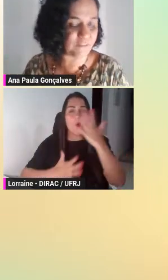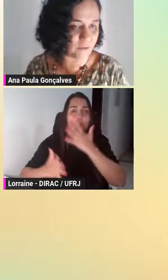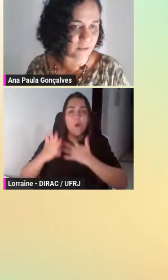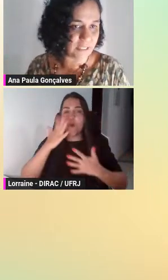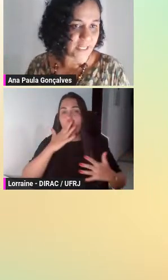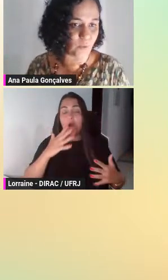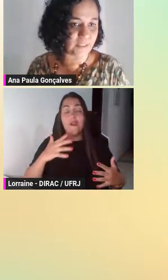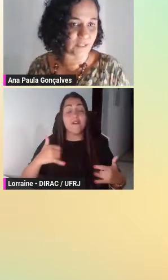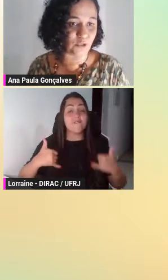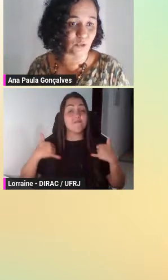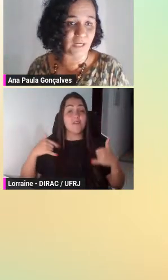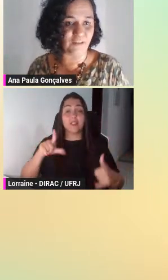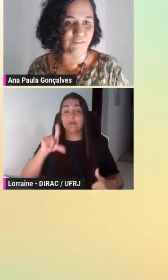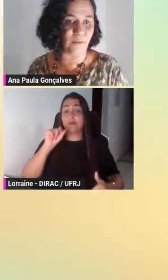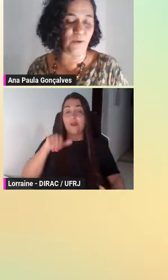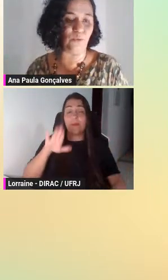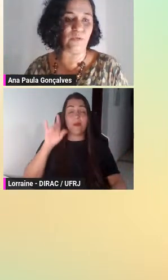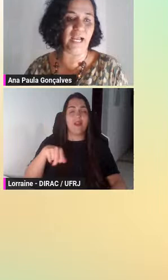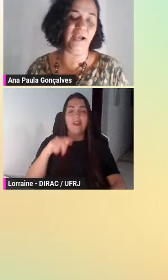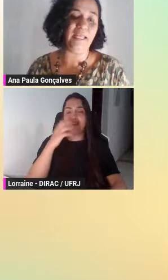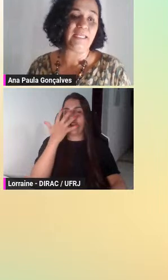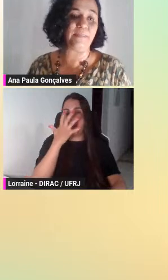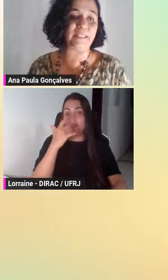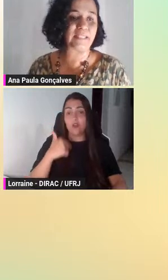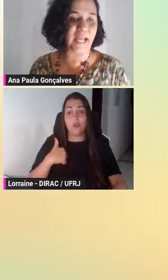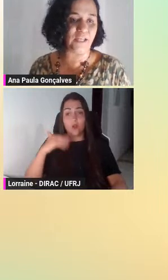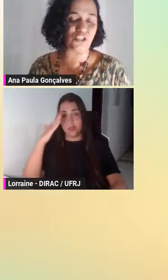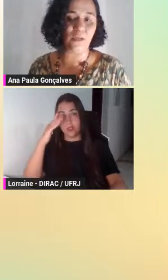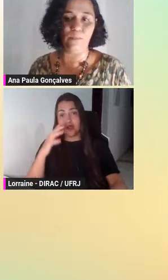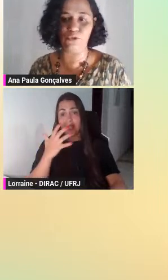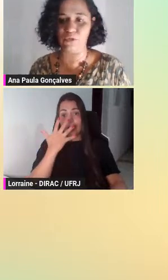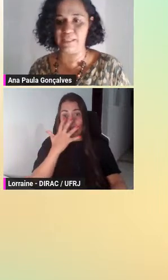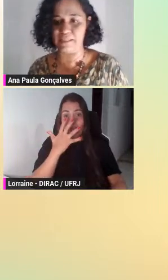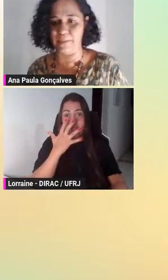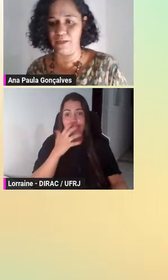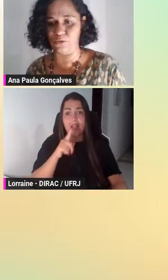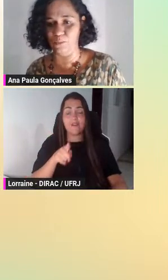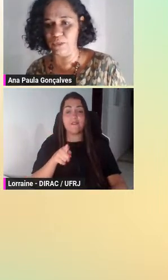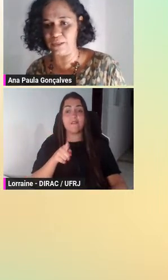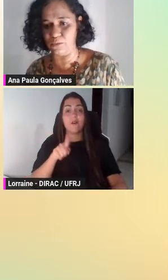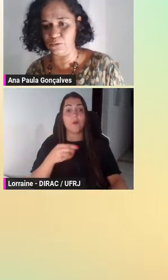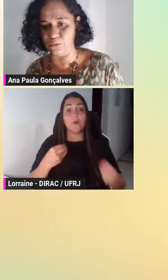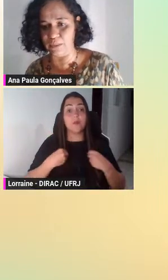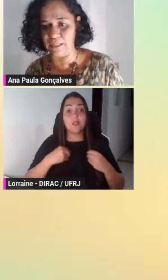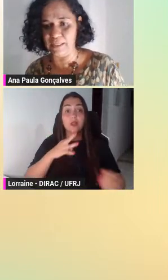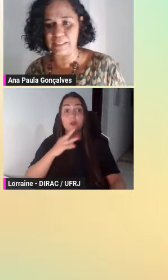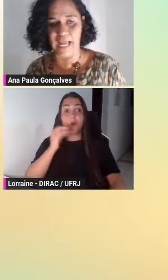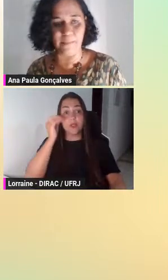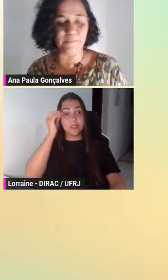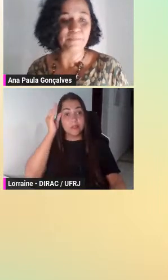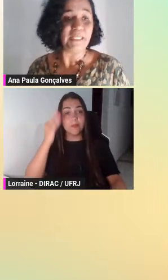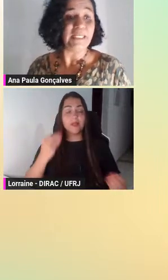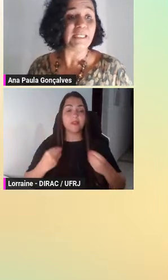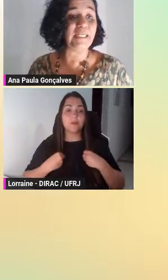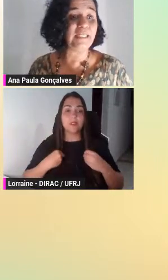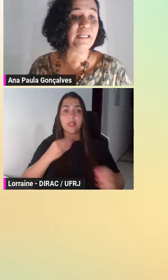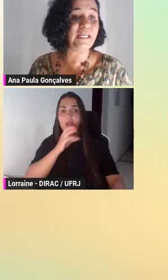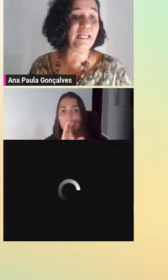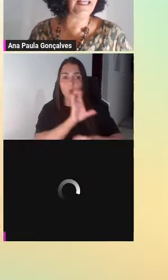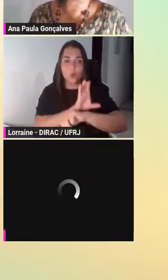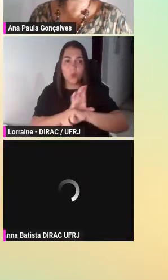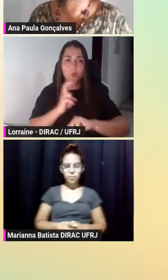é o carnaval. Eu entendo que o carnaval é um lugar que me traz muito conhecimento, muita cultura, sabe?